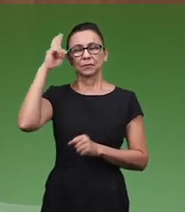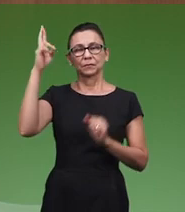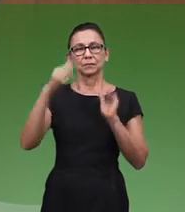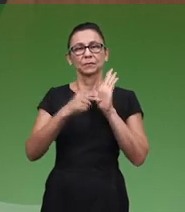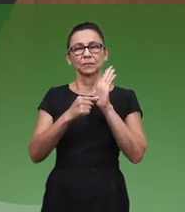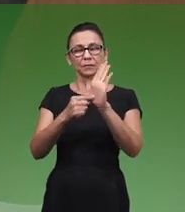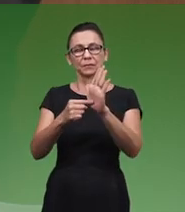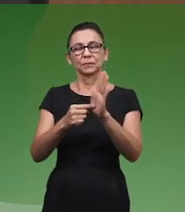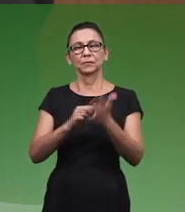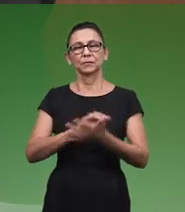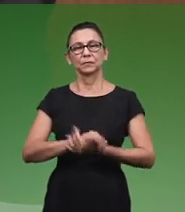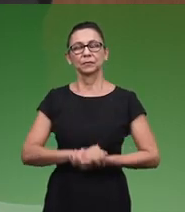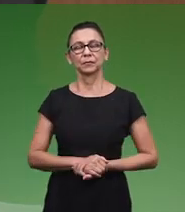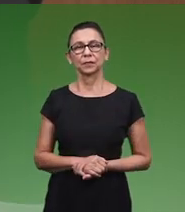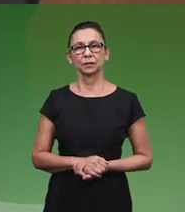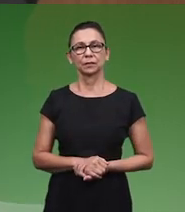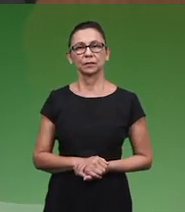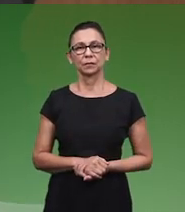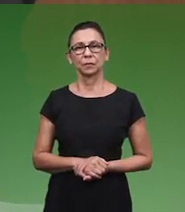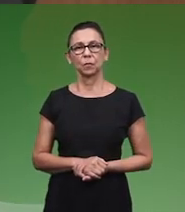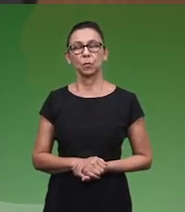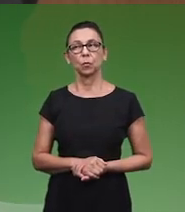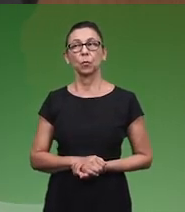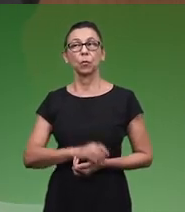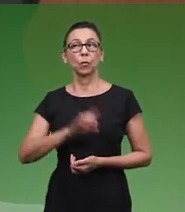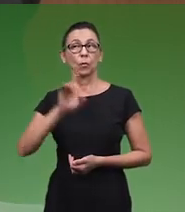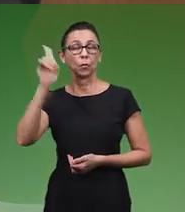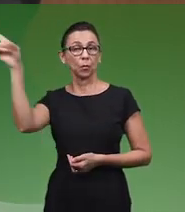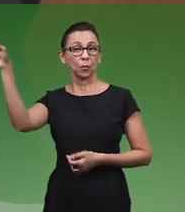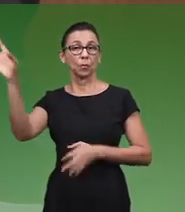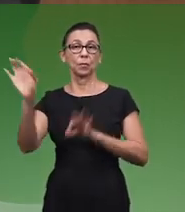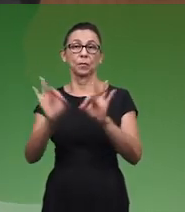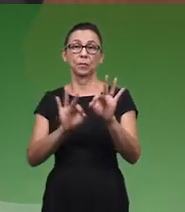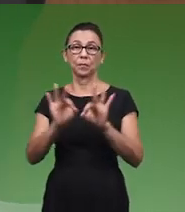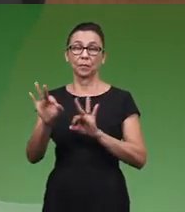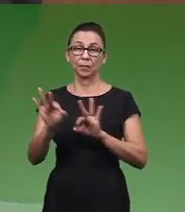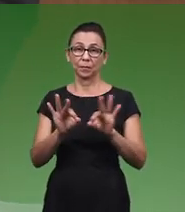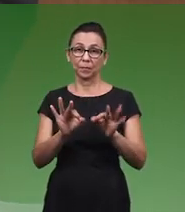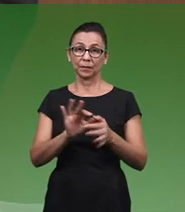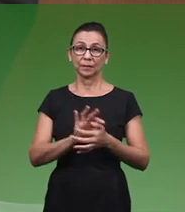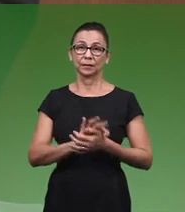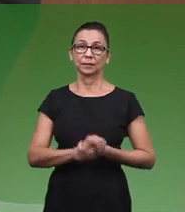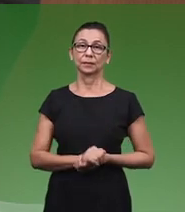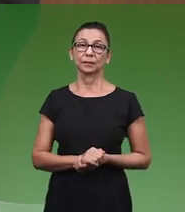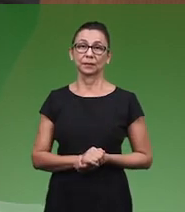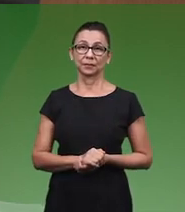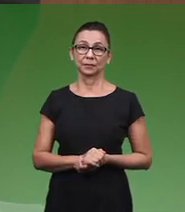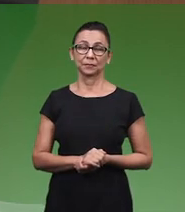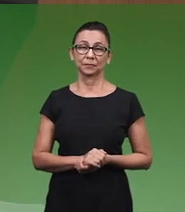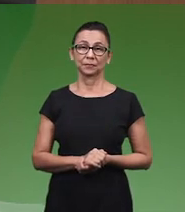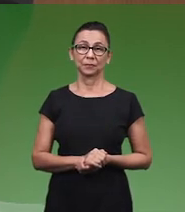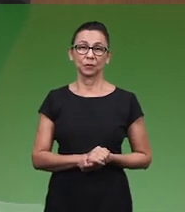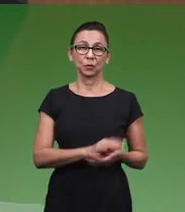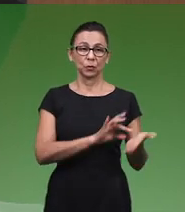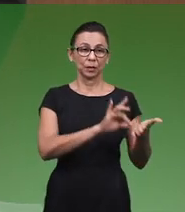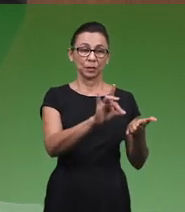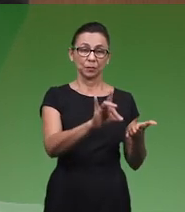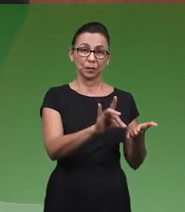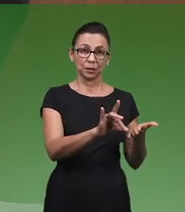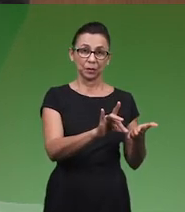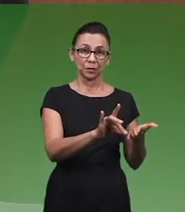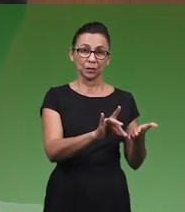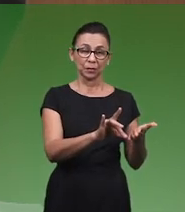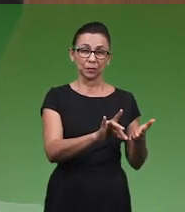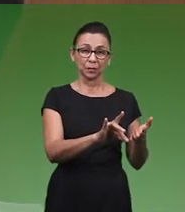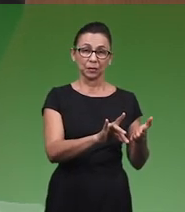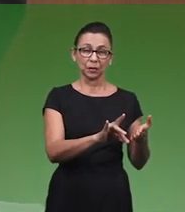lugar. Podemos dizer, em outras palavras, que Deus preparou os jebuseus para guardar aquele lugar. Até